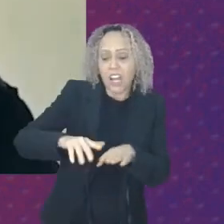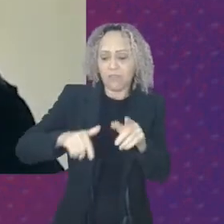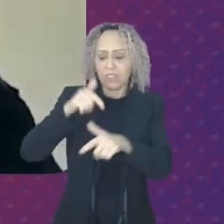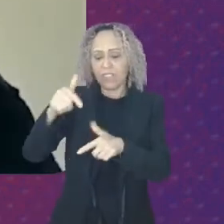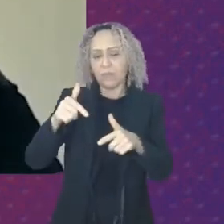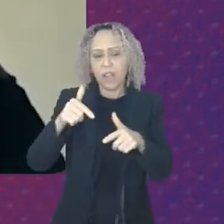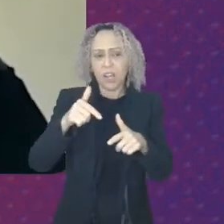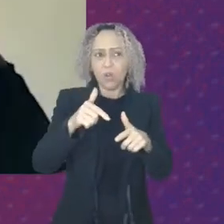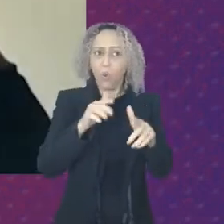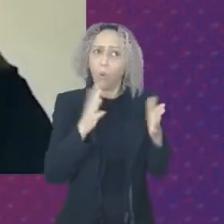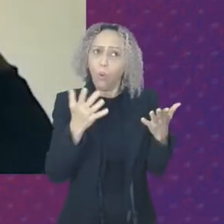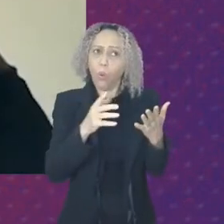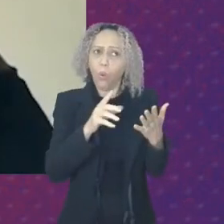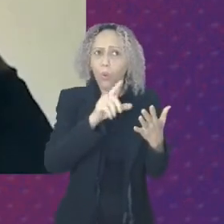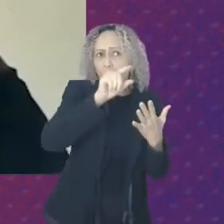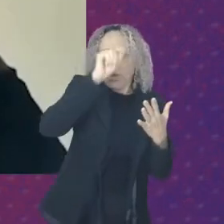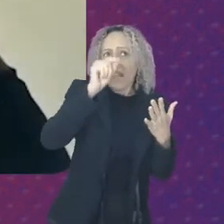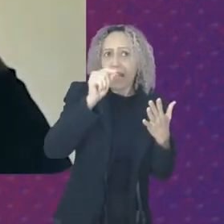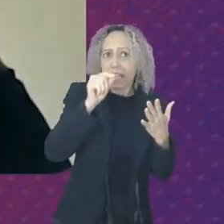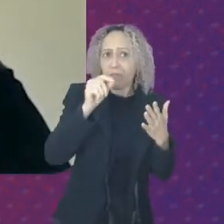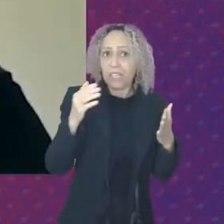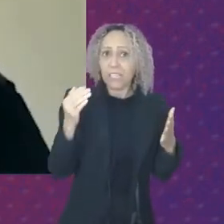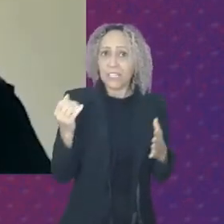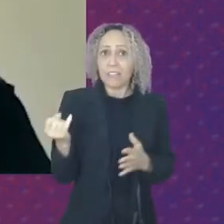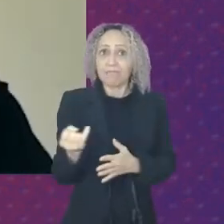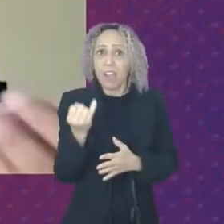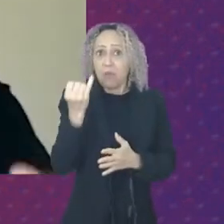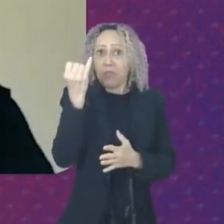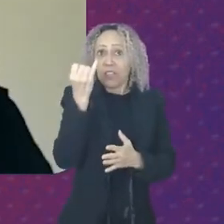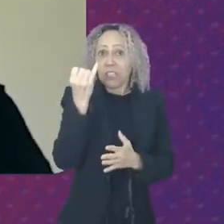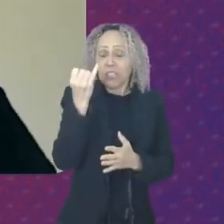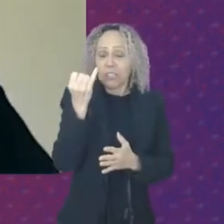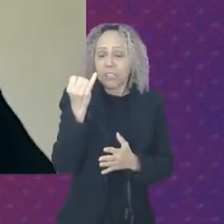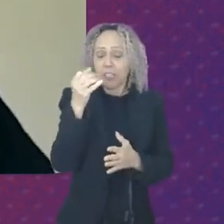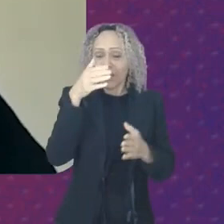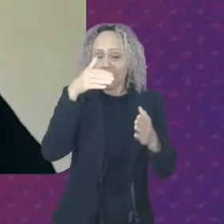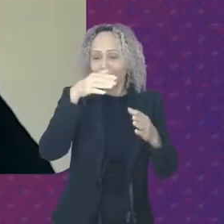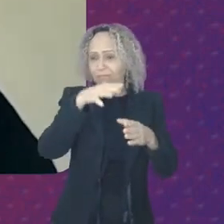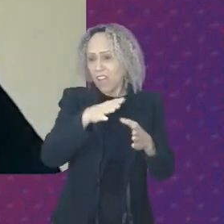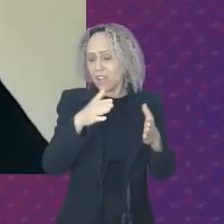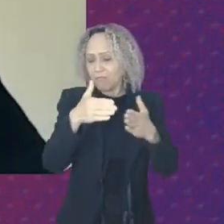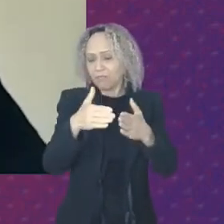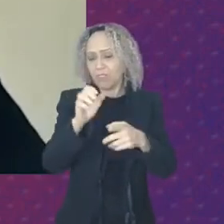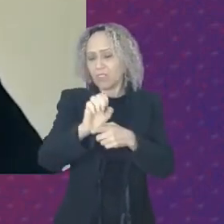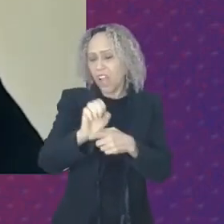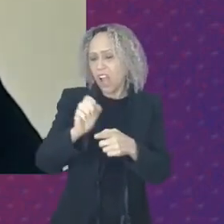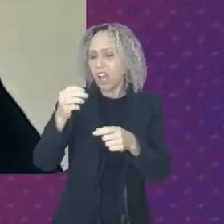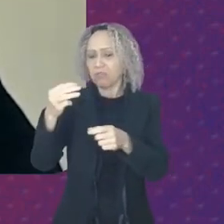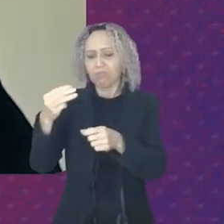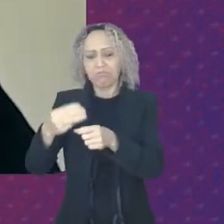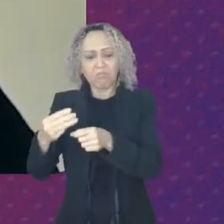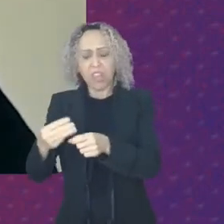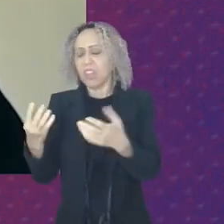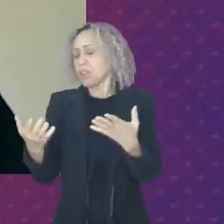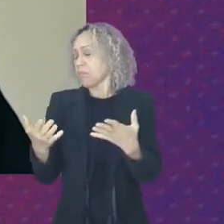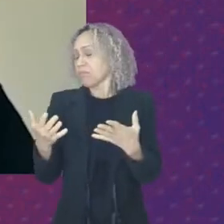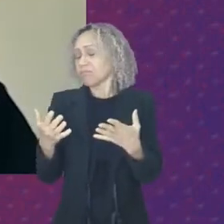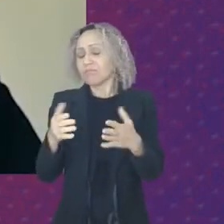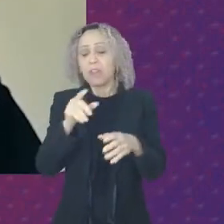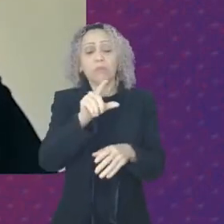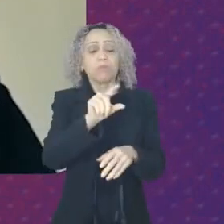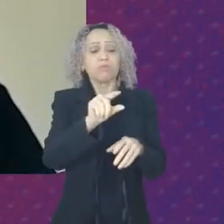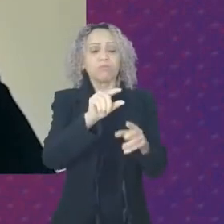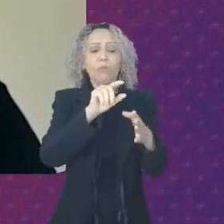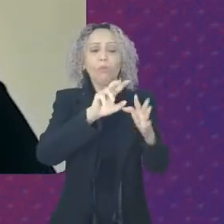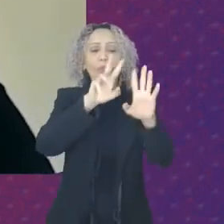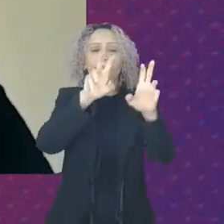ou no país. Mas tratar disso com um teor político também social. Transformar esse tema que está sendo